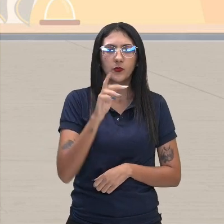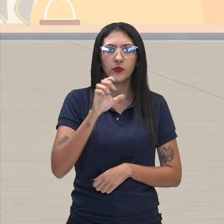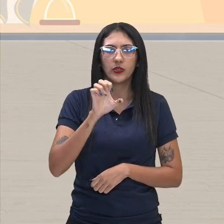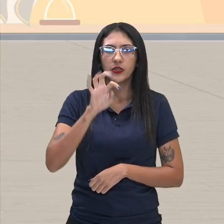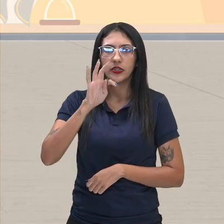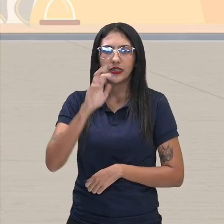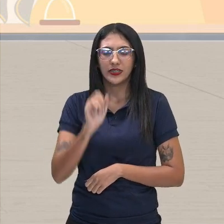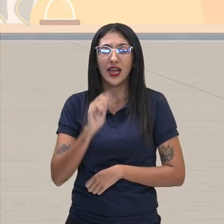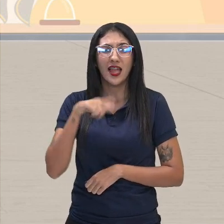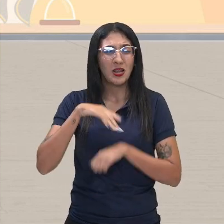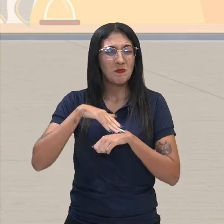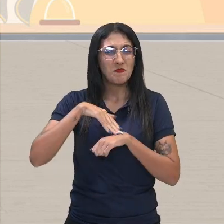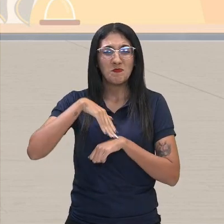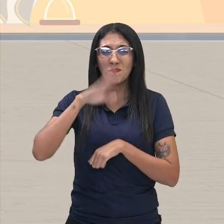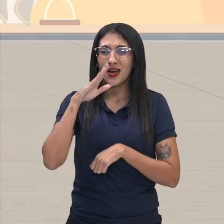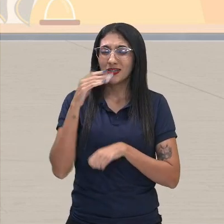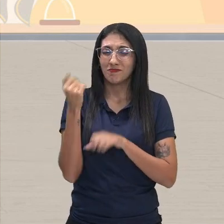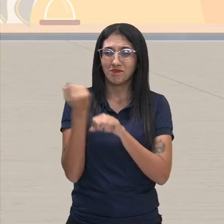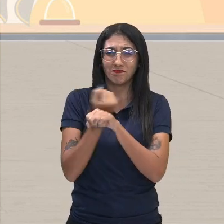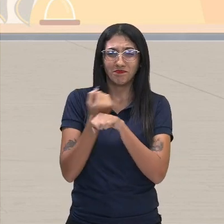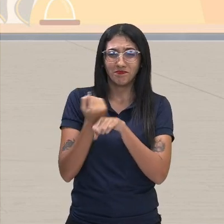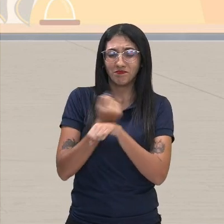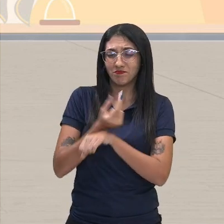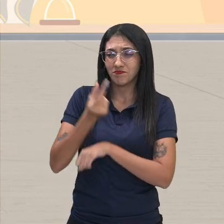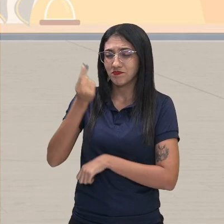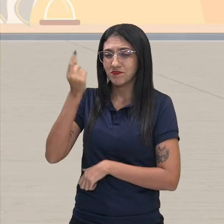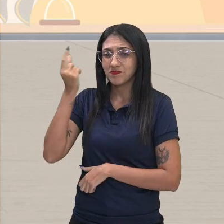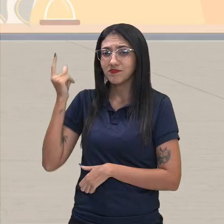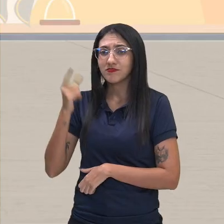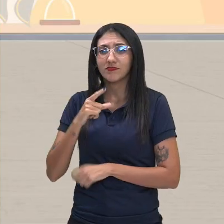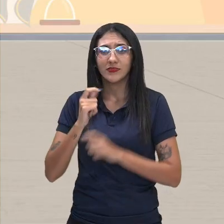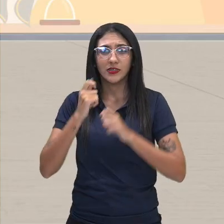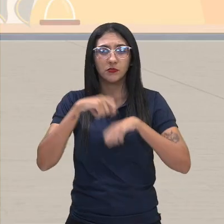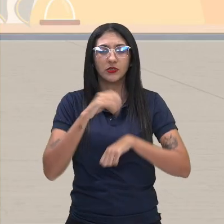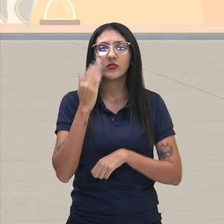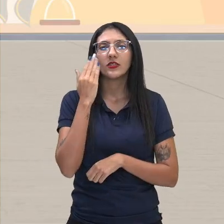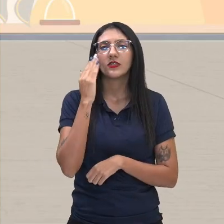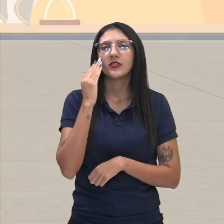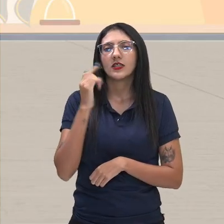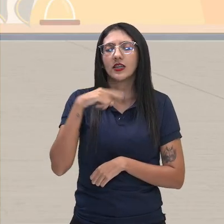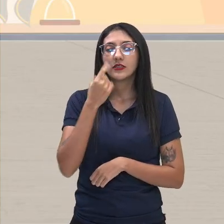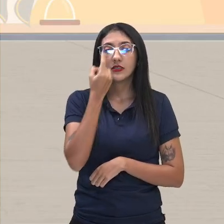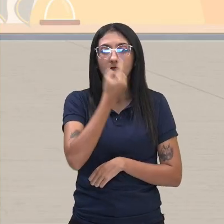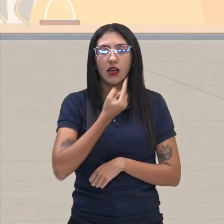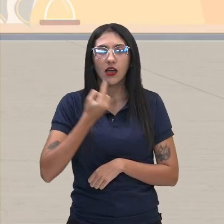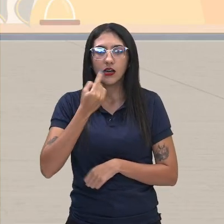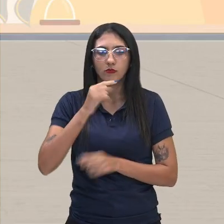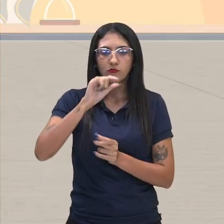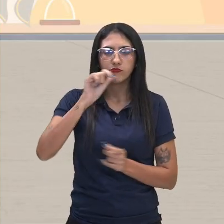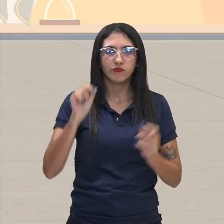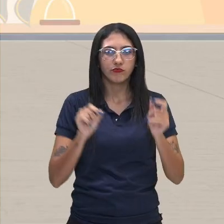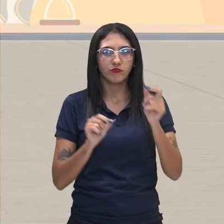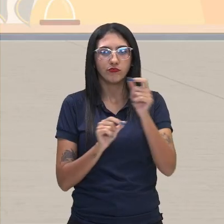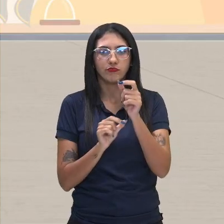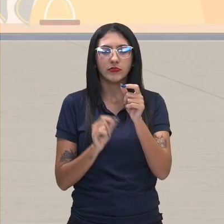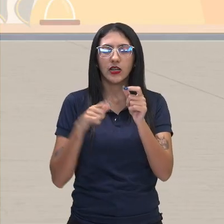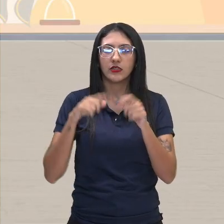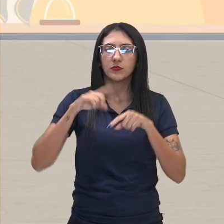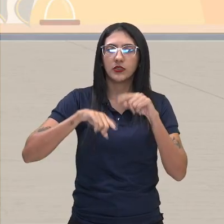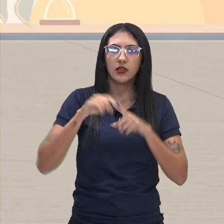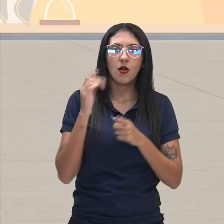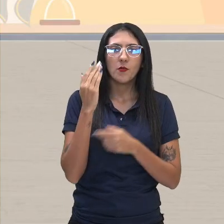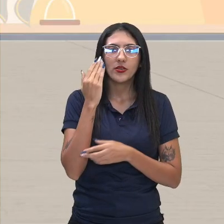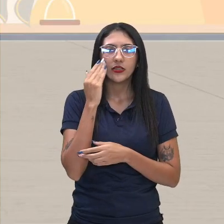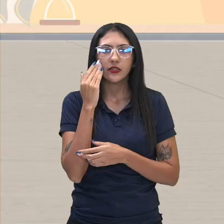mais antigas para lidar com esse tempo exato, né, para determinar